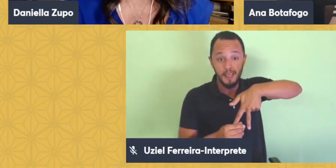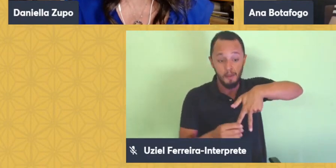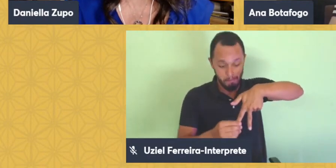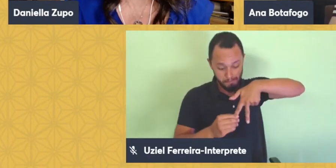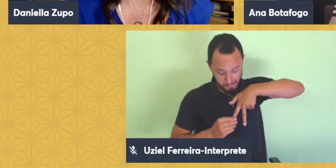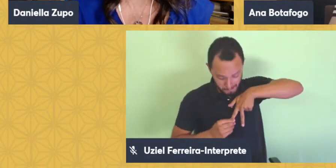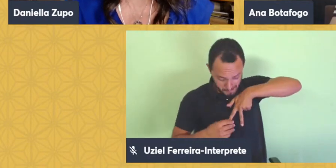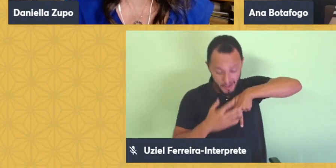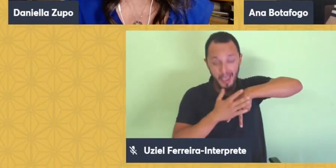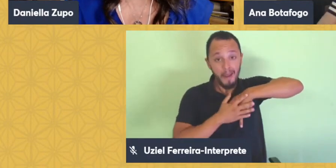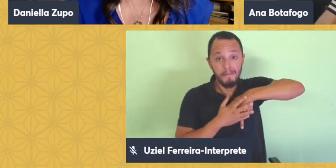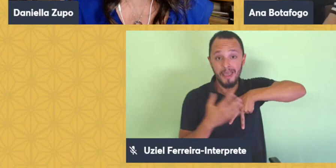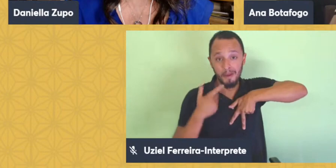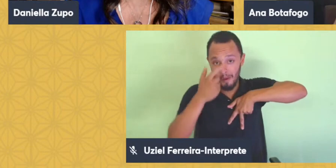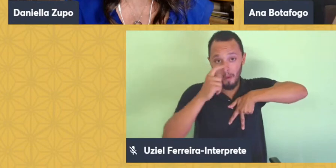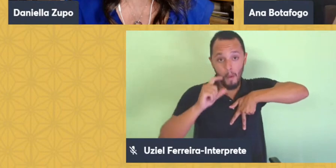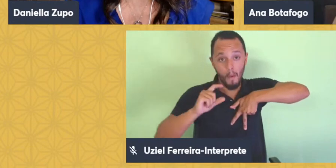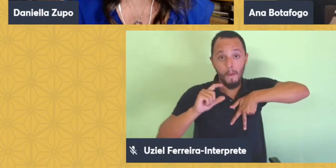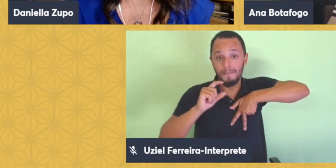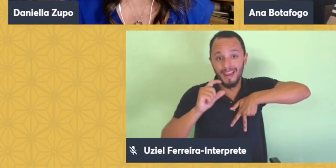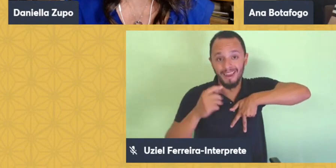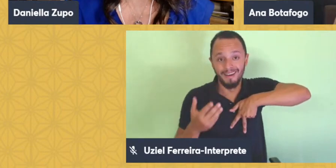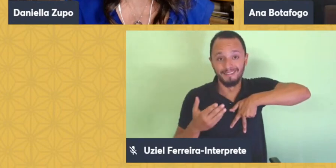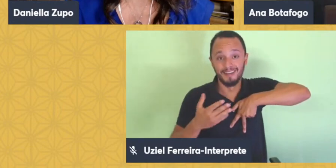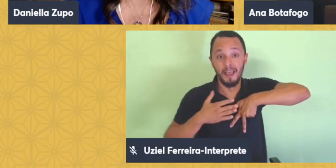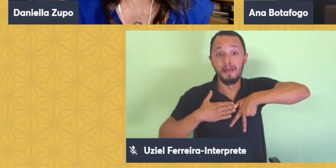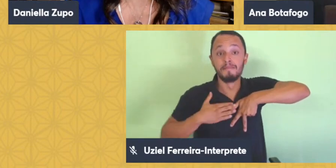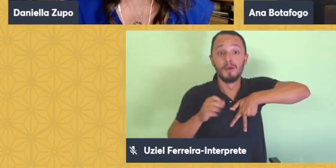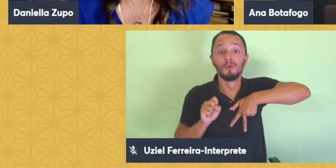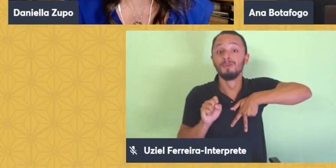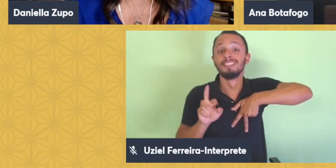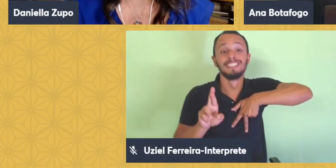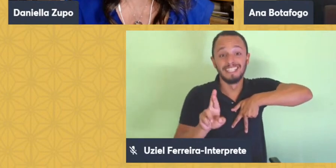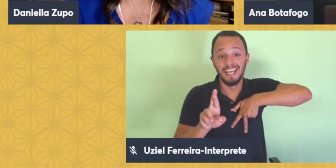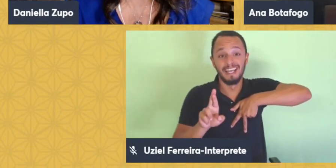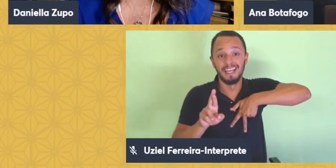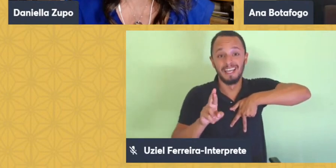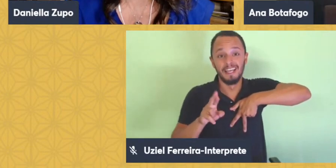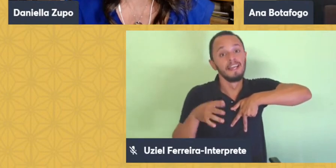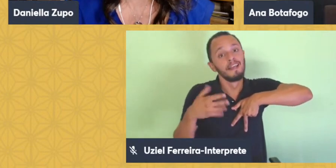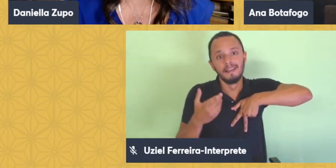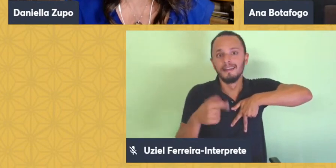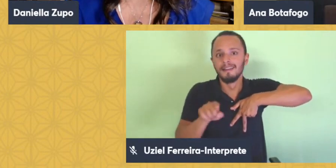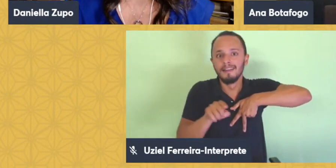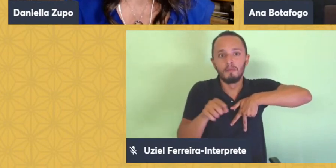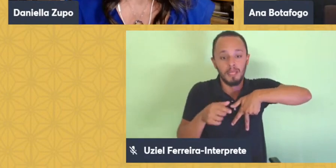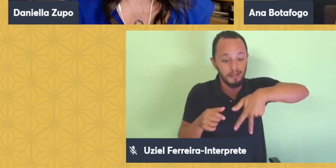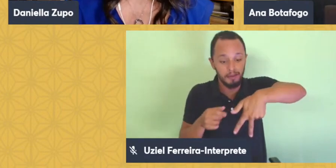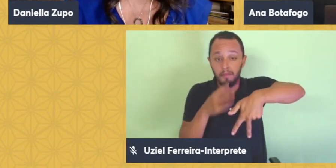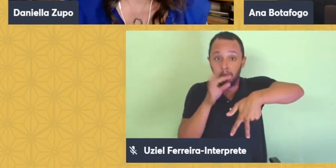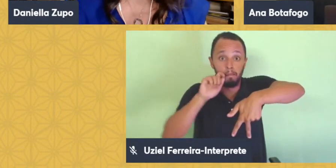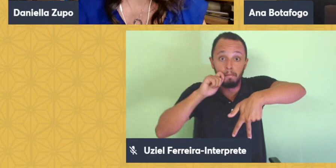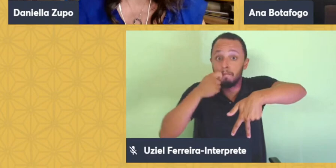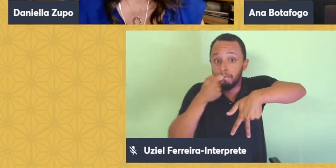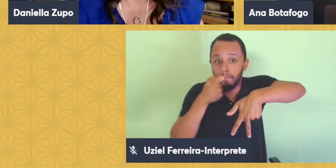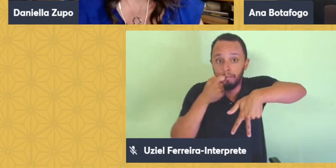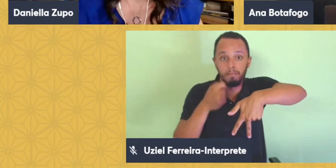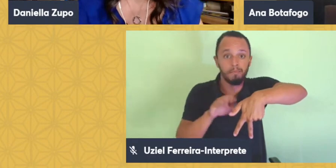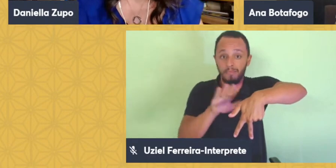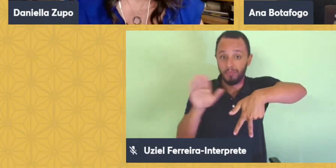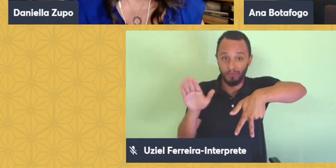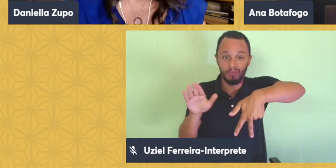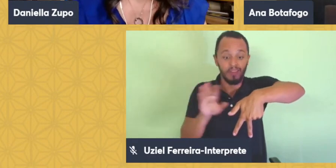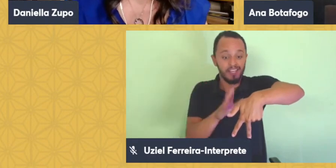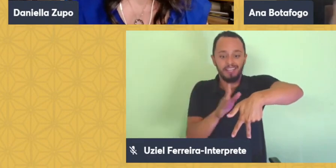palavra é a nossa palavra é através dele que a gente transmitir sem palavras certo porque o bailarino